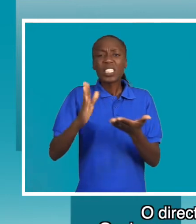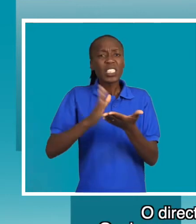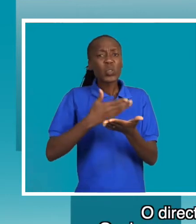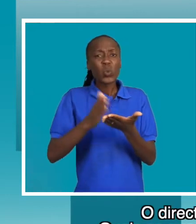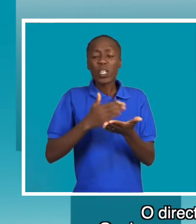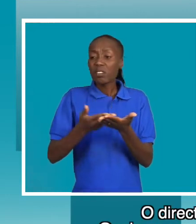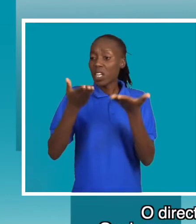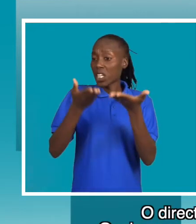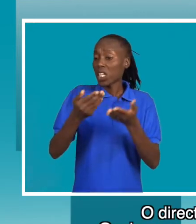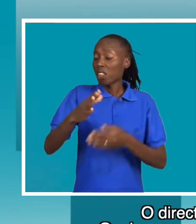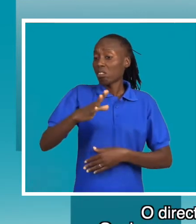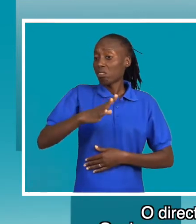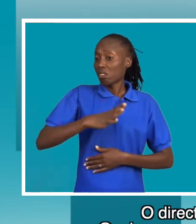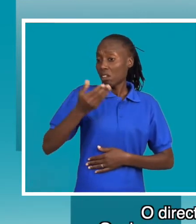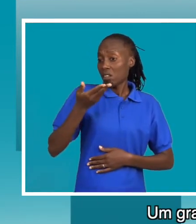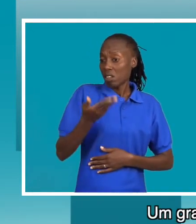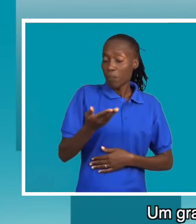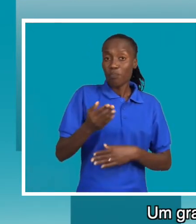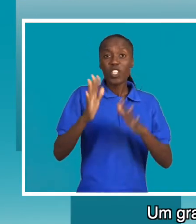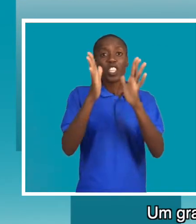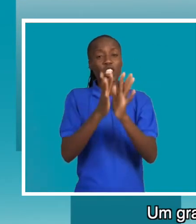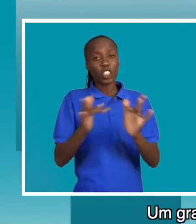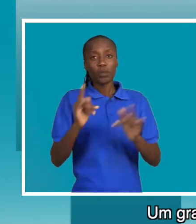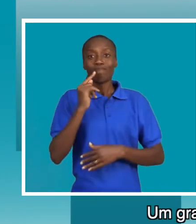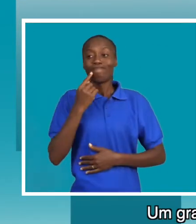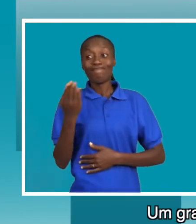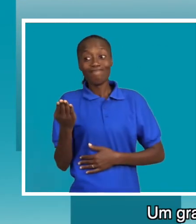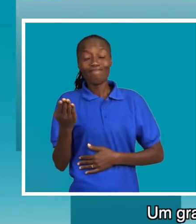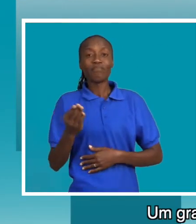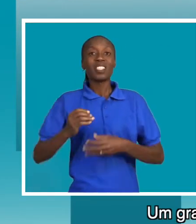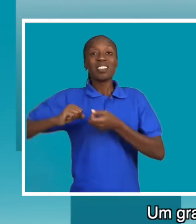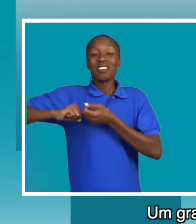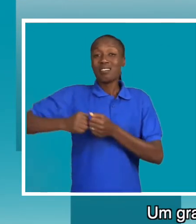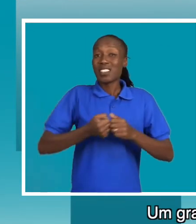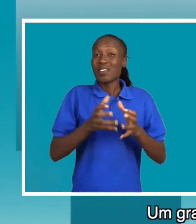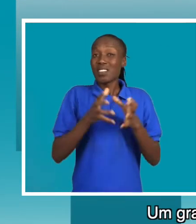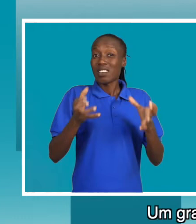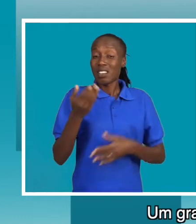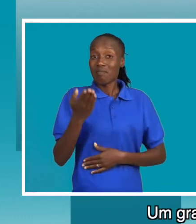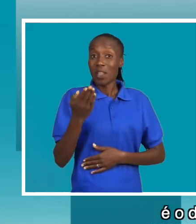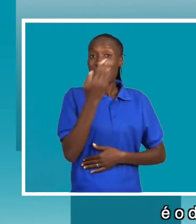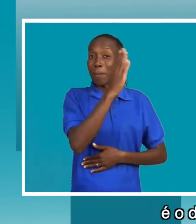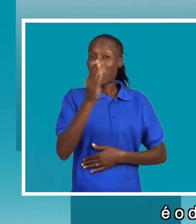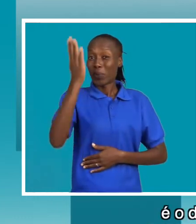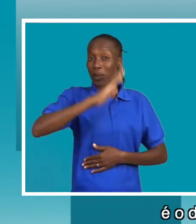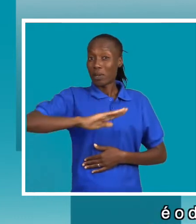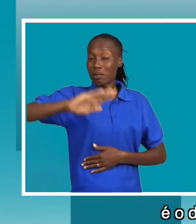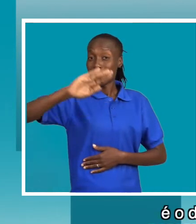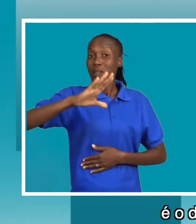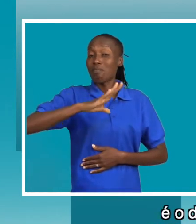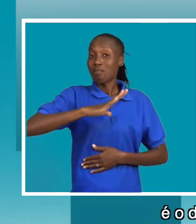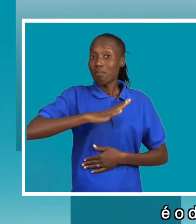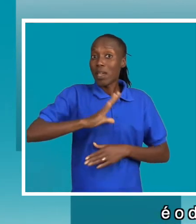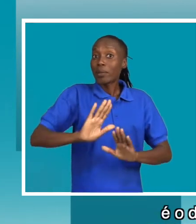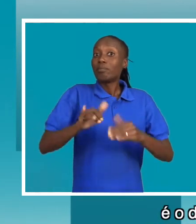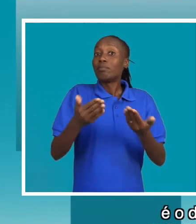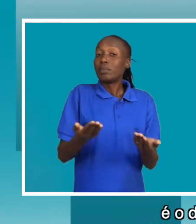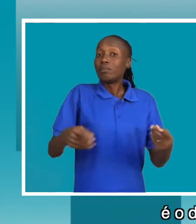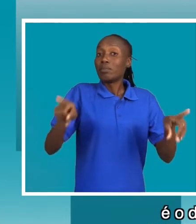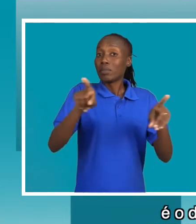disponíveis? O grande desafio que a Biblioteca Nacional tem é também de